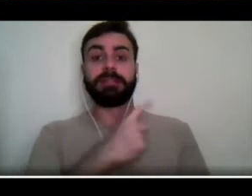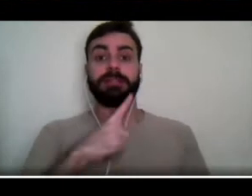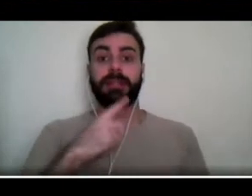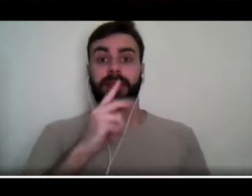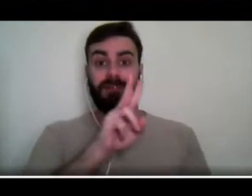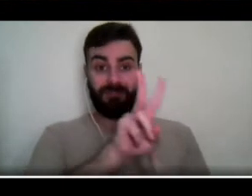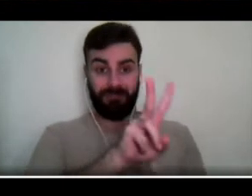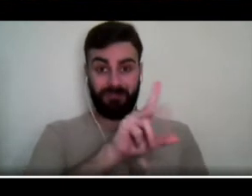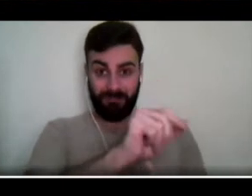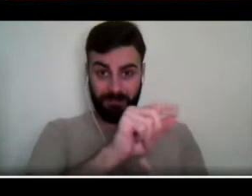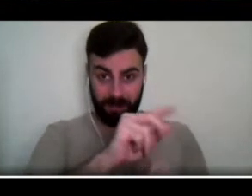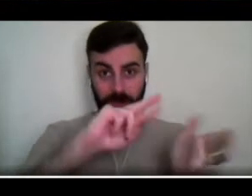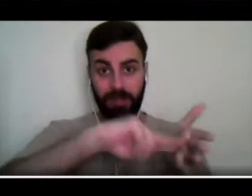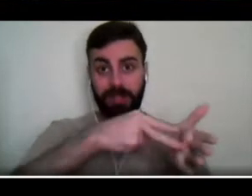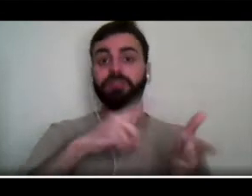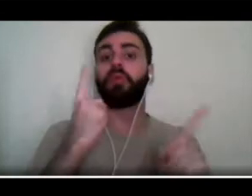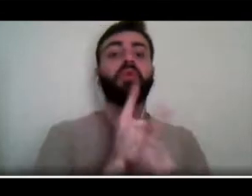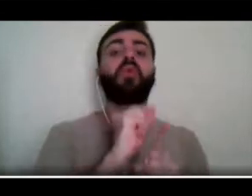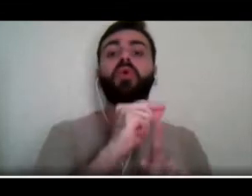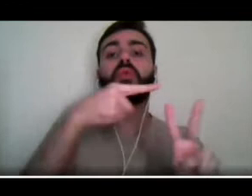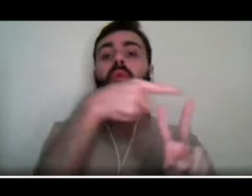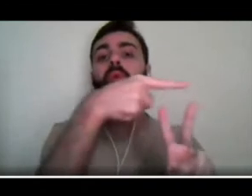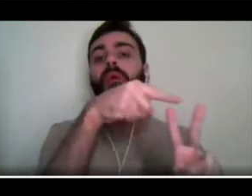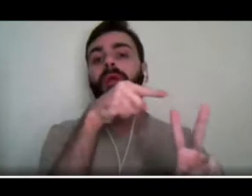Esse aqui é o vetor aceleração total.